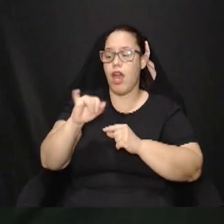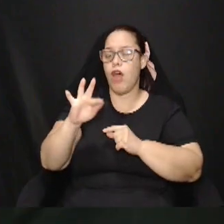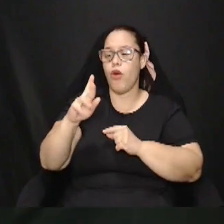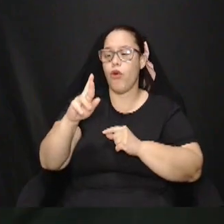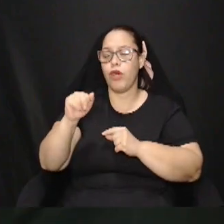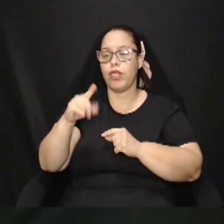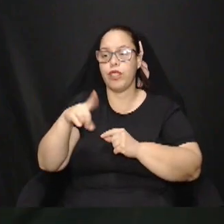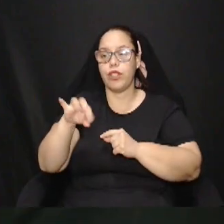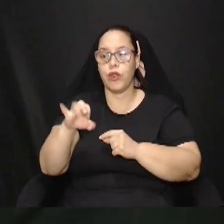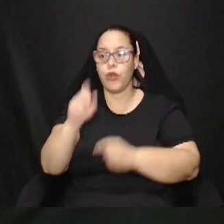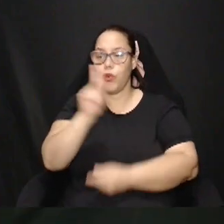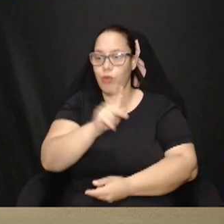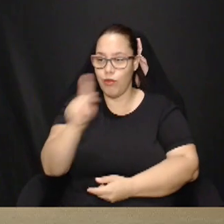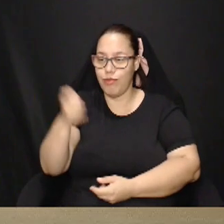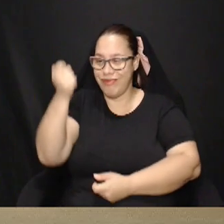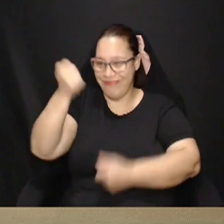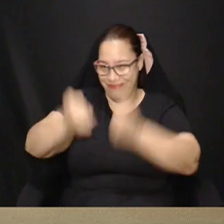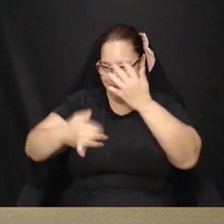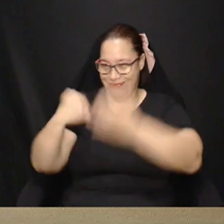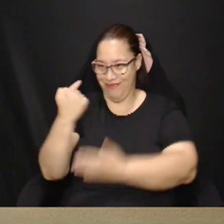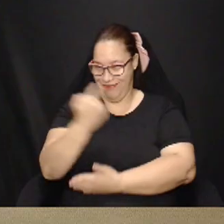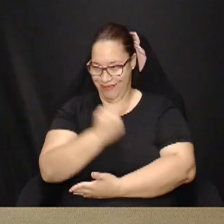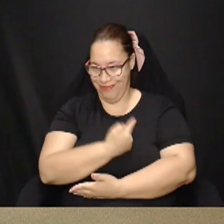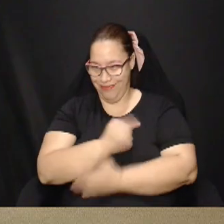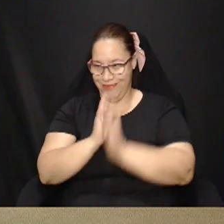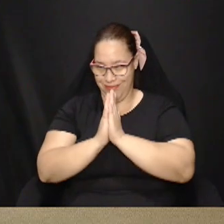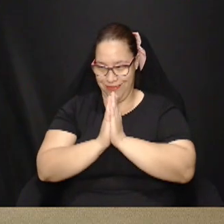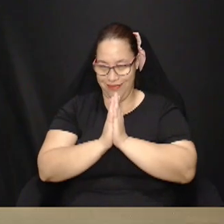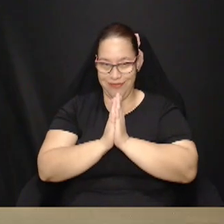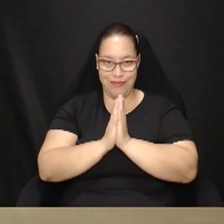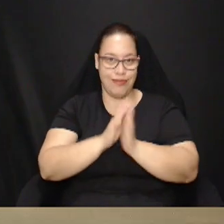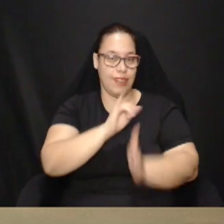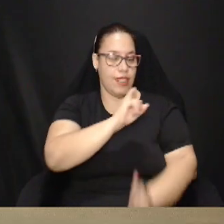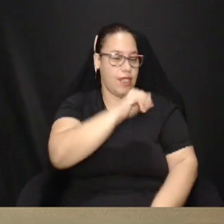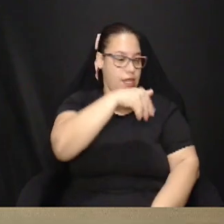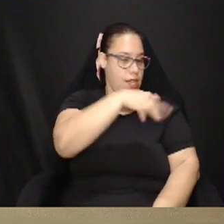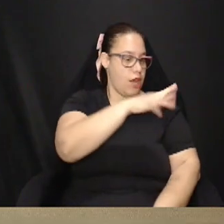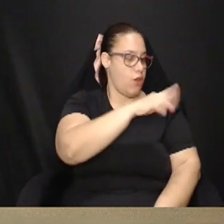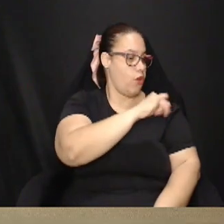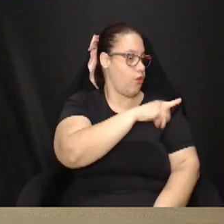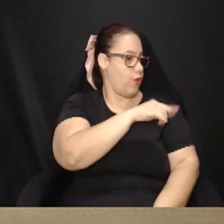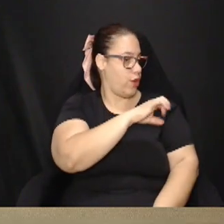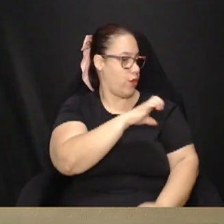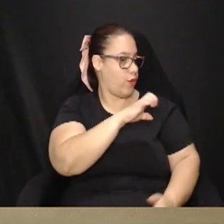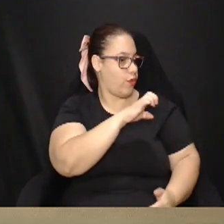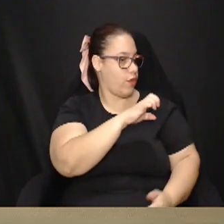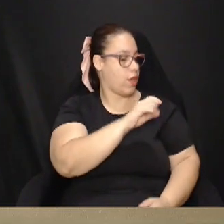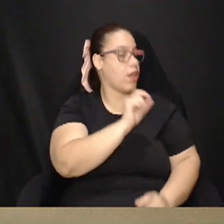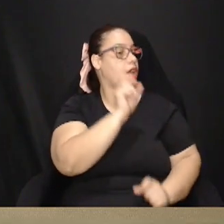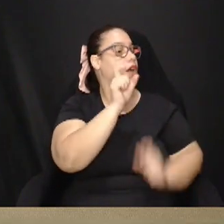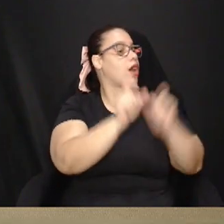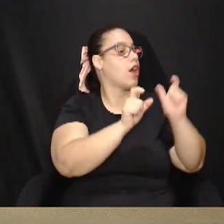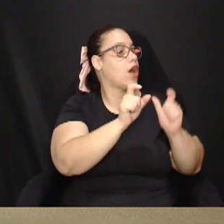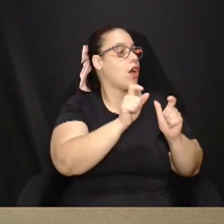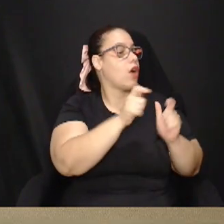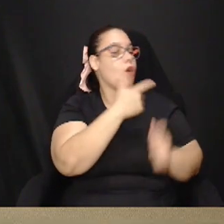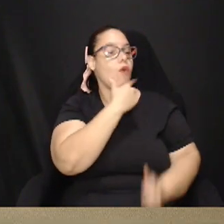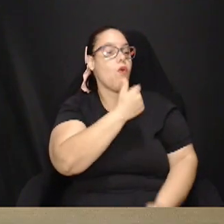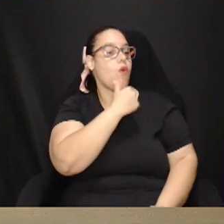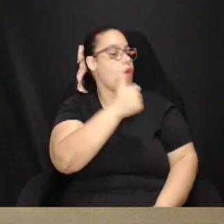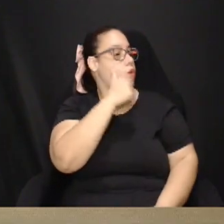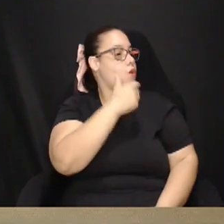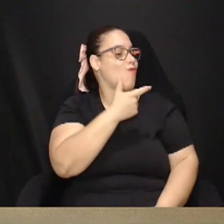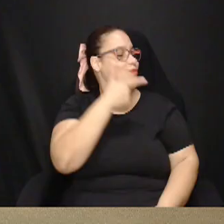professor, explica pra gente. Não, a infertilidade conjugal é aqueles casos em que homens e mulheres não consigam